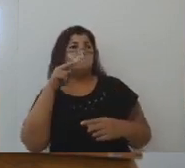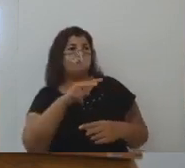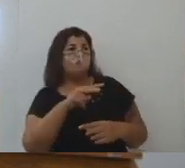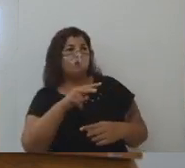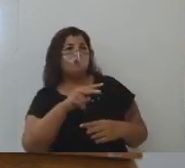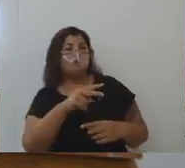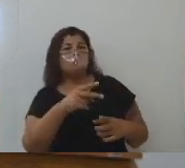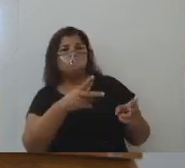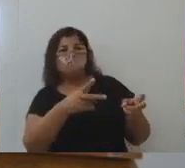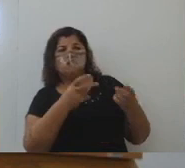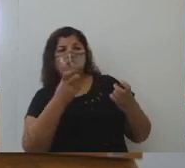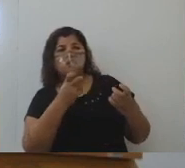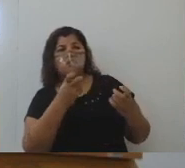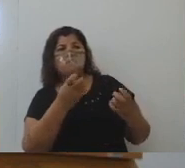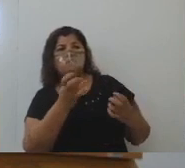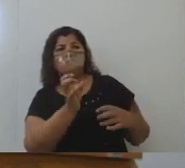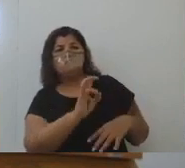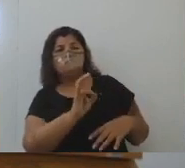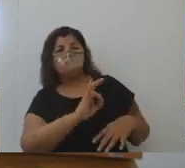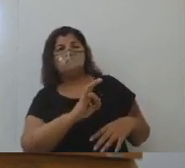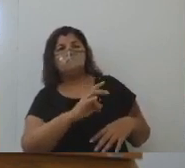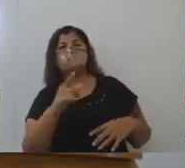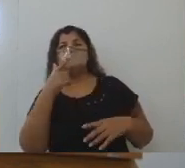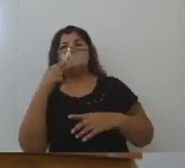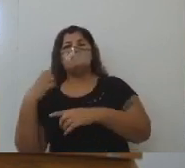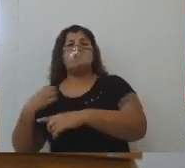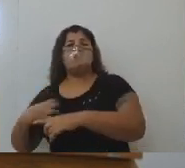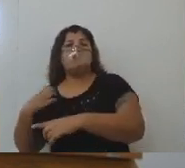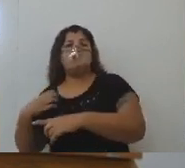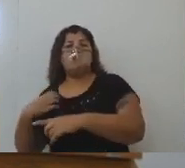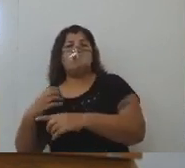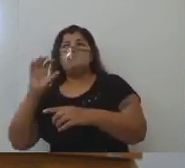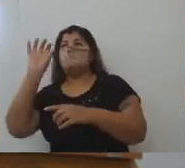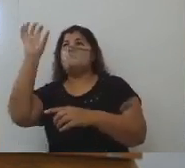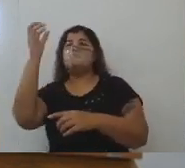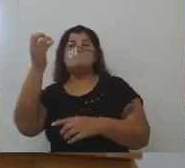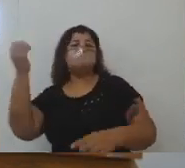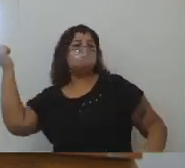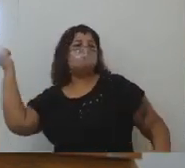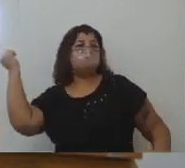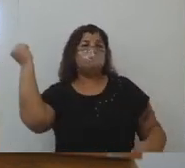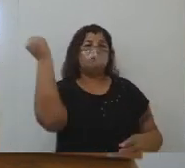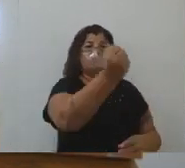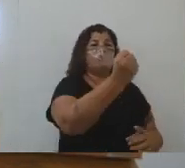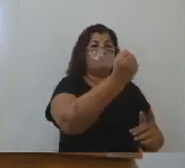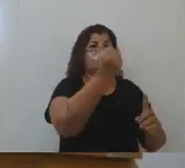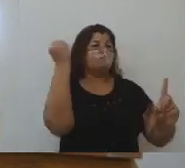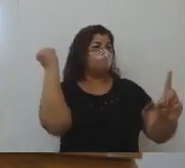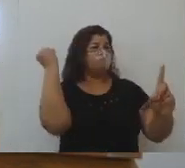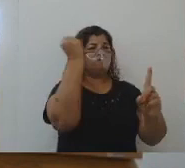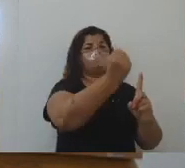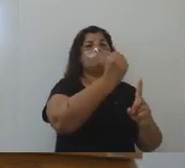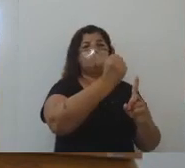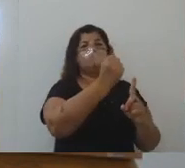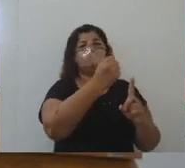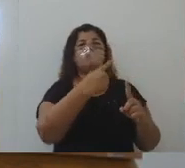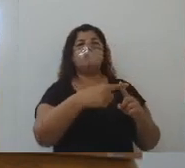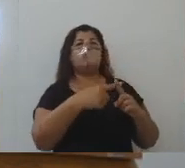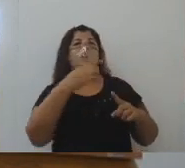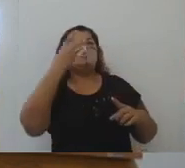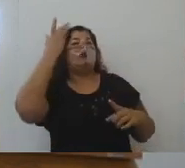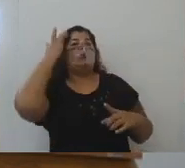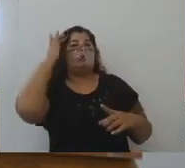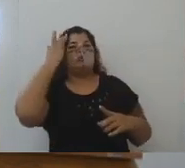agride aquele adolescente com uma lâmpada, ele supõe que aquele jovem é homossexual.